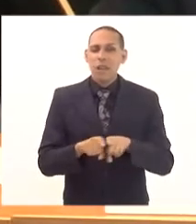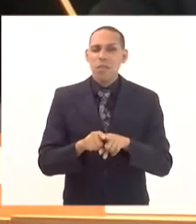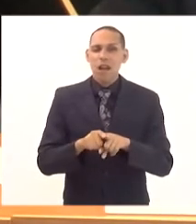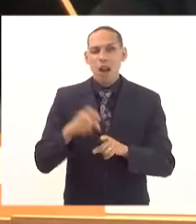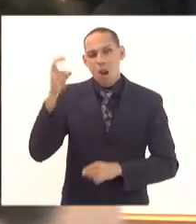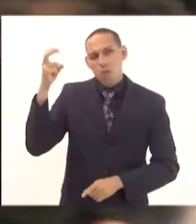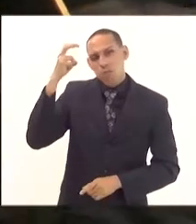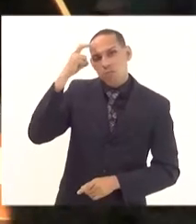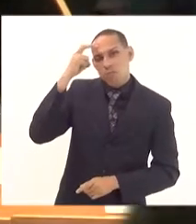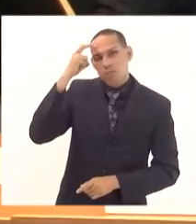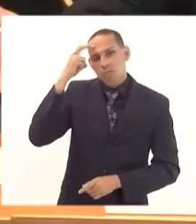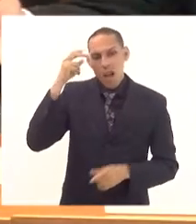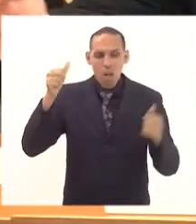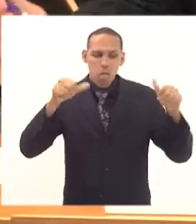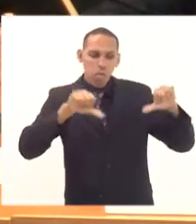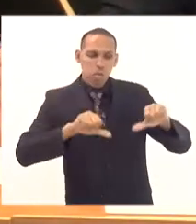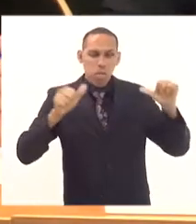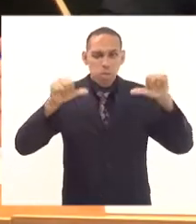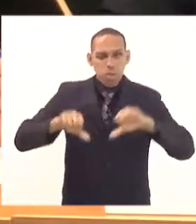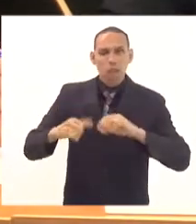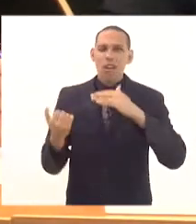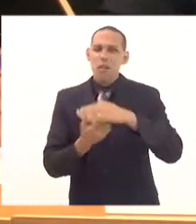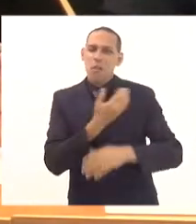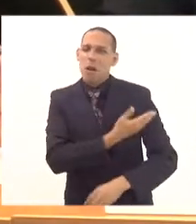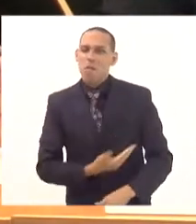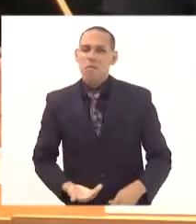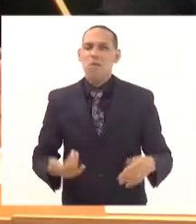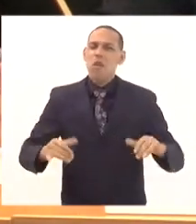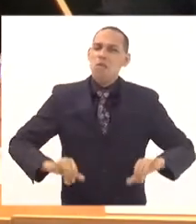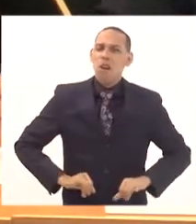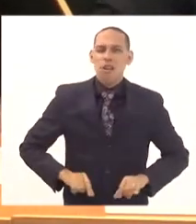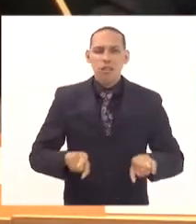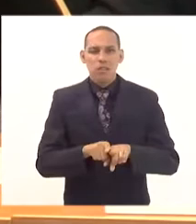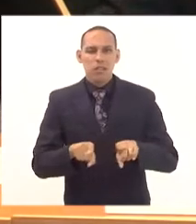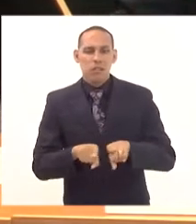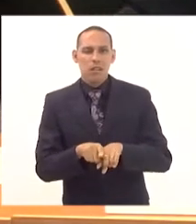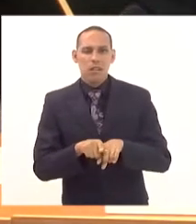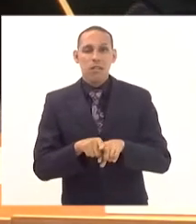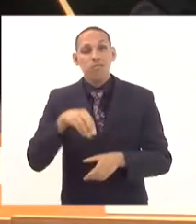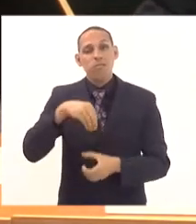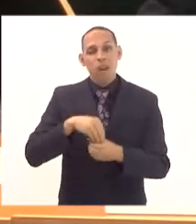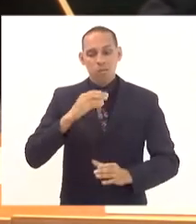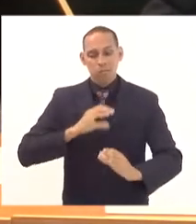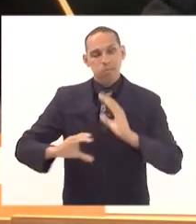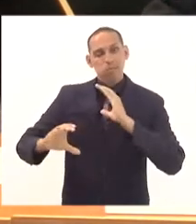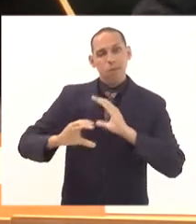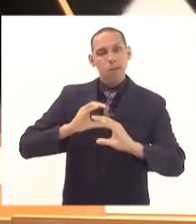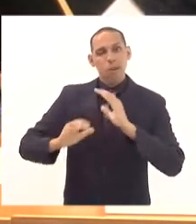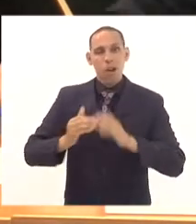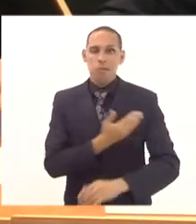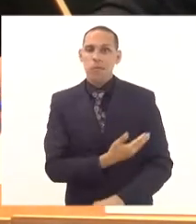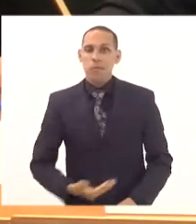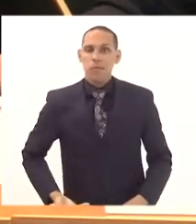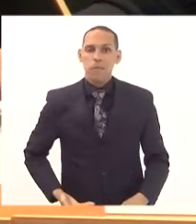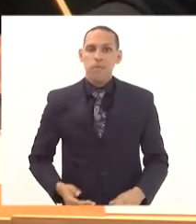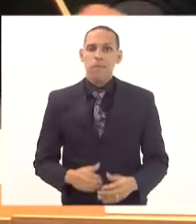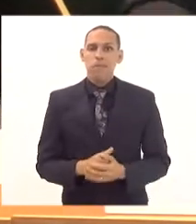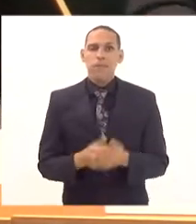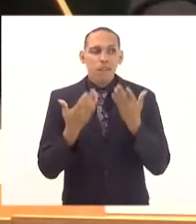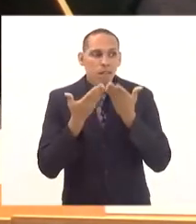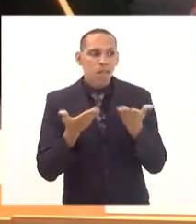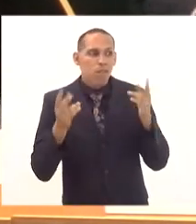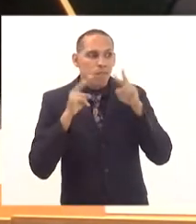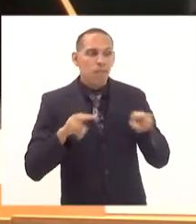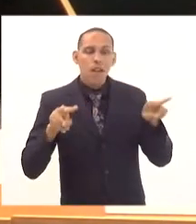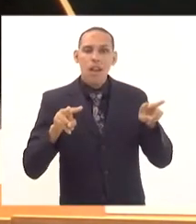cultura o desmonte das empresas públicas é na comunicação pública se traduz de maneira